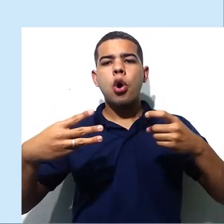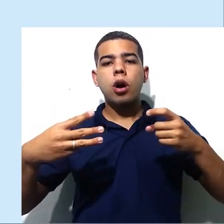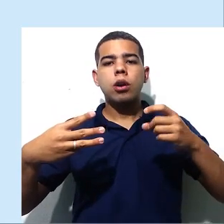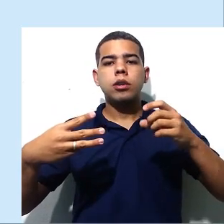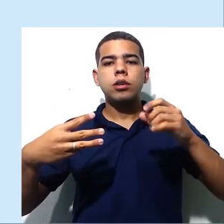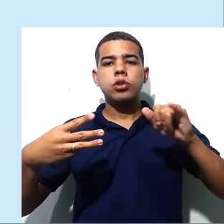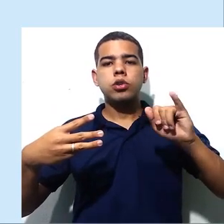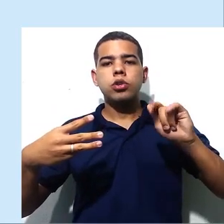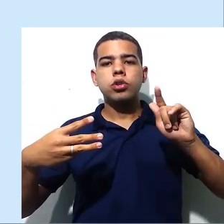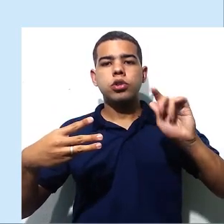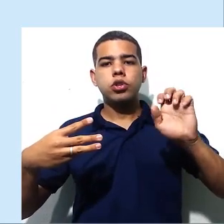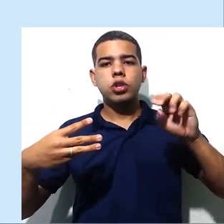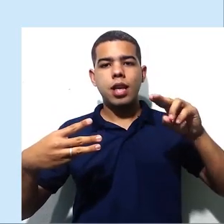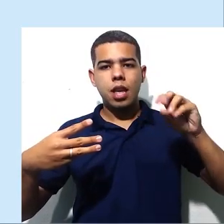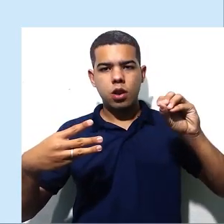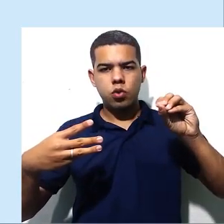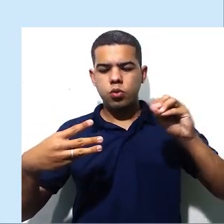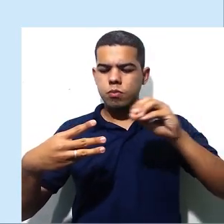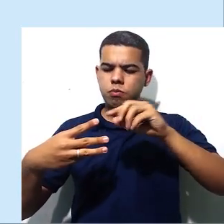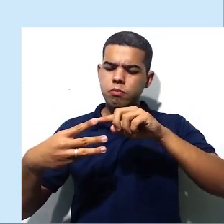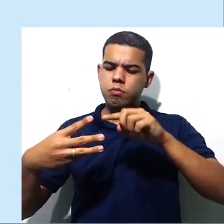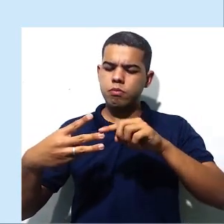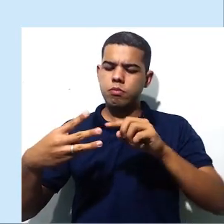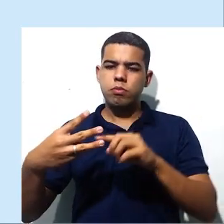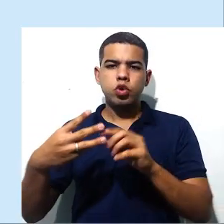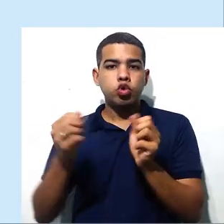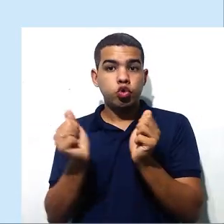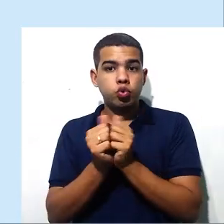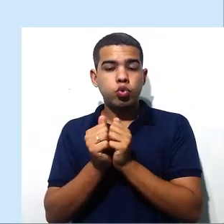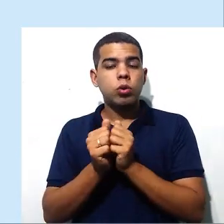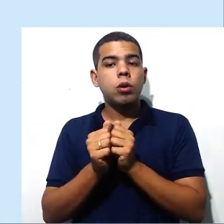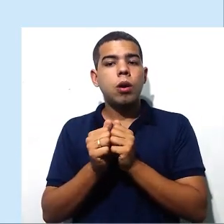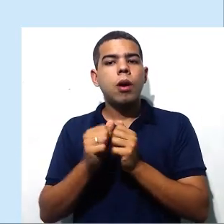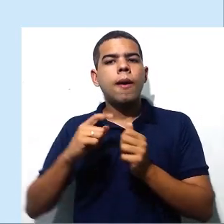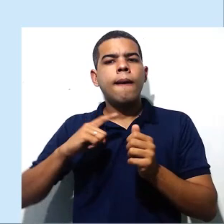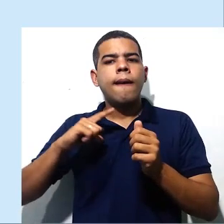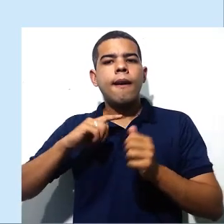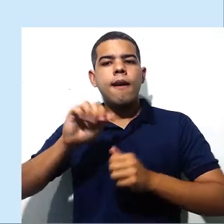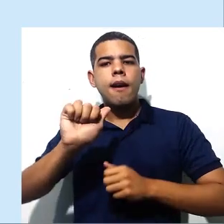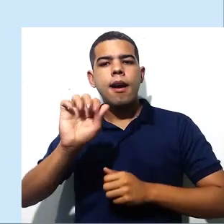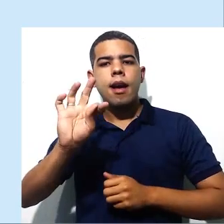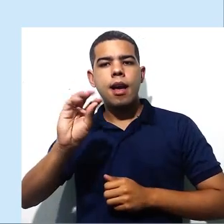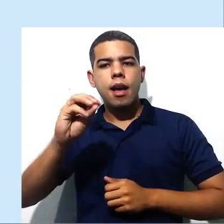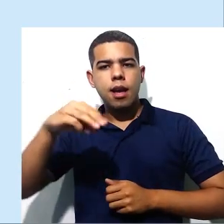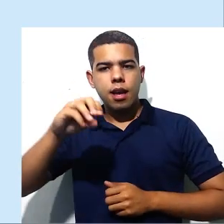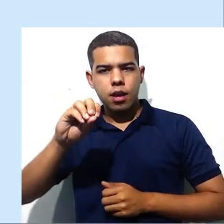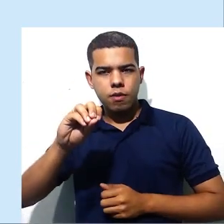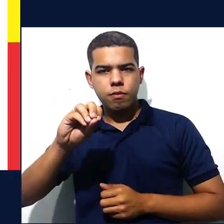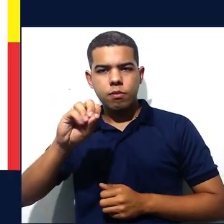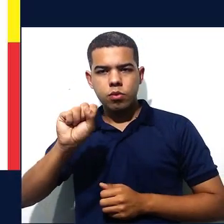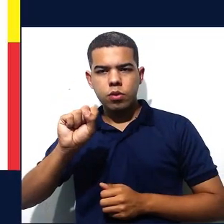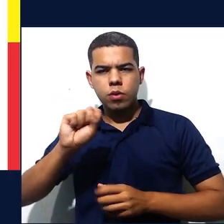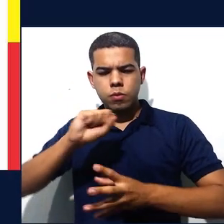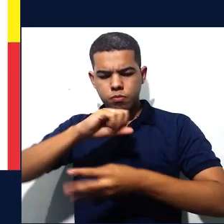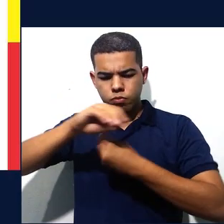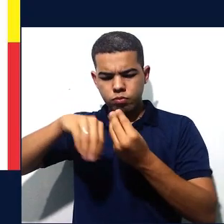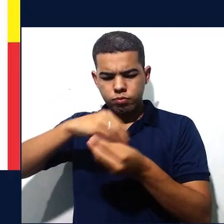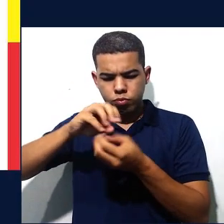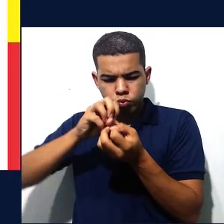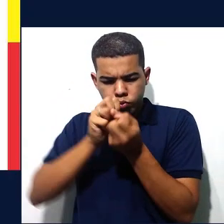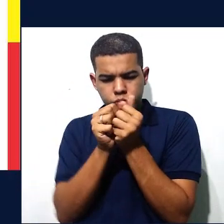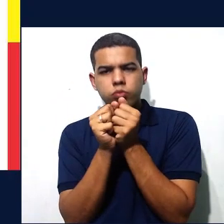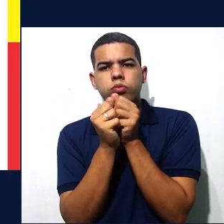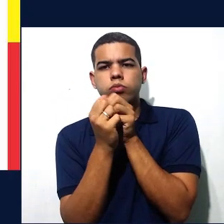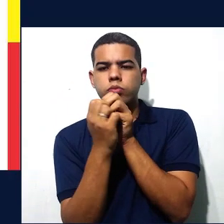vai se formar um composto de átomos e vai se formar a molécula de ozônio. Bora ver